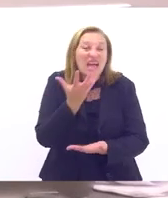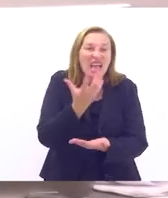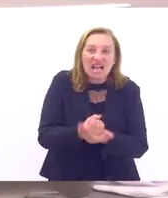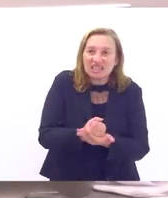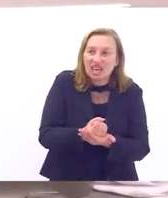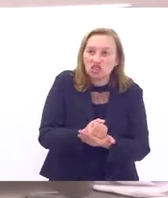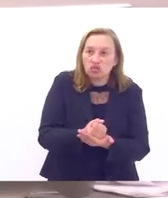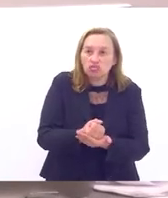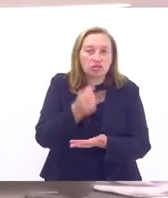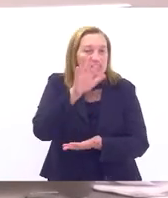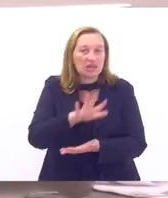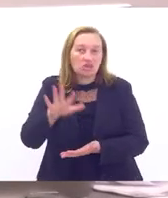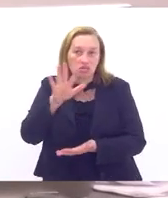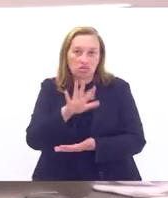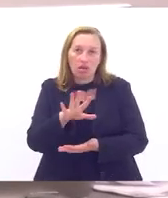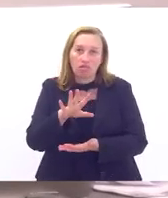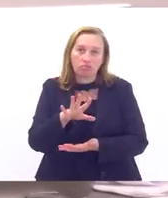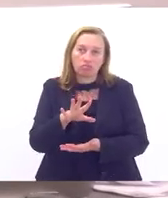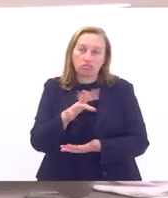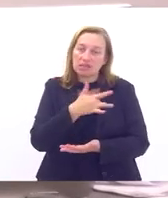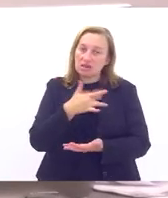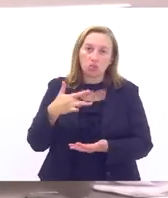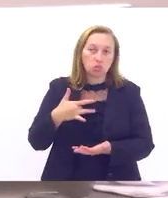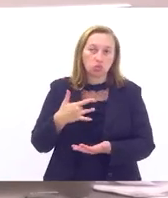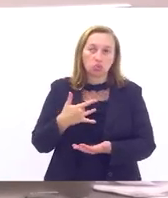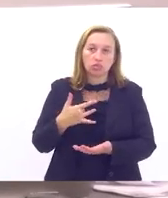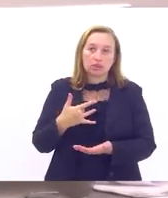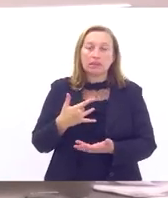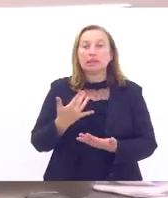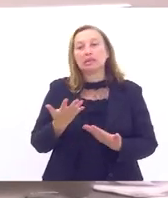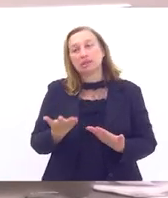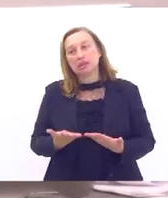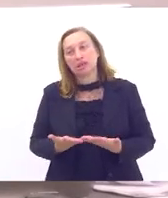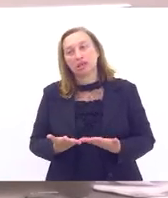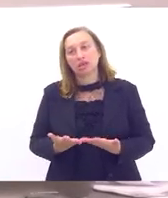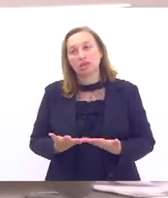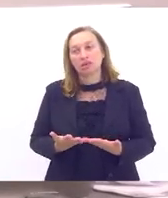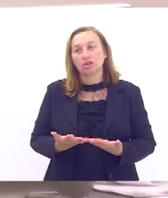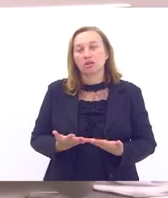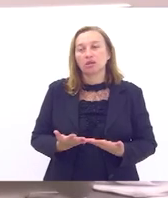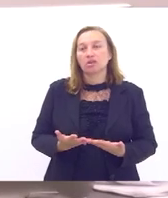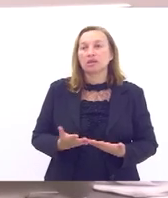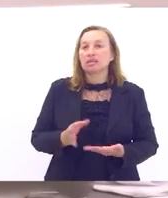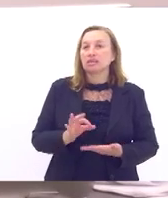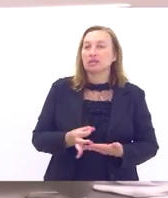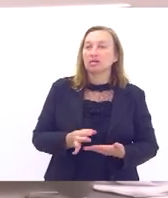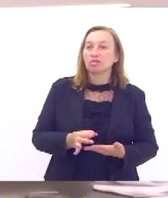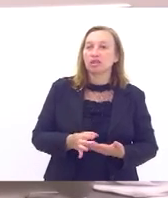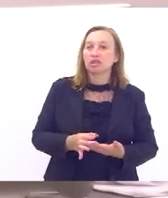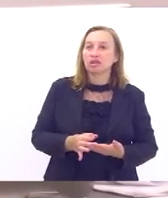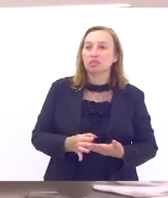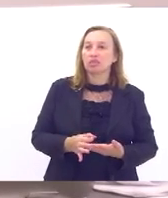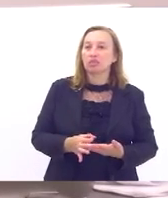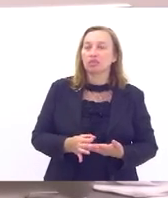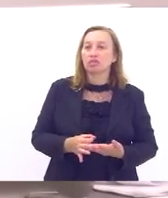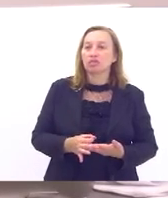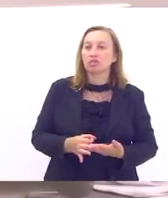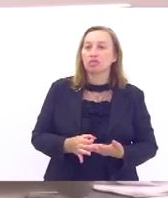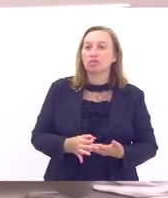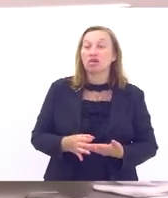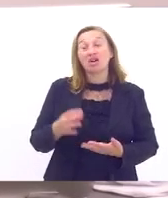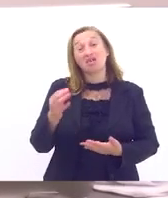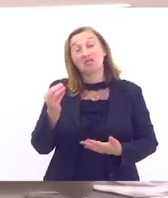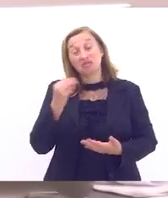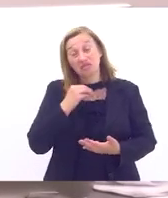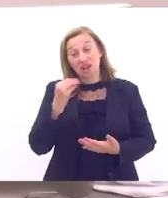Cadastro Nacional de Estabelecimentos de Saúde. Né? Ele está absolutamente sucateado,